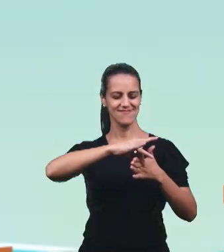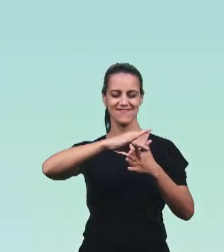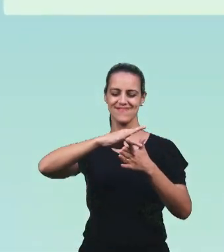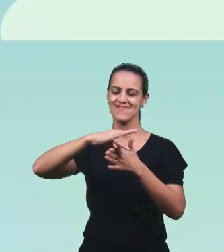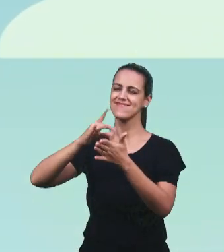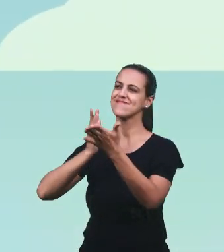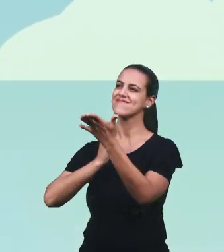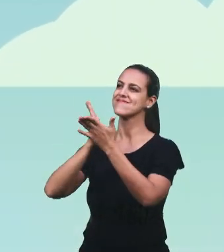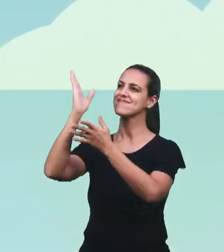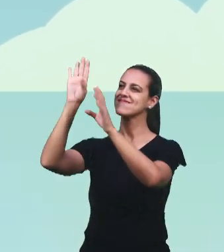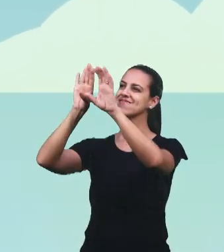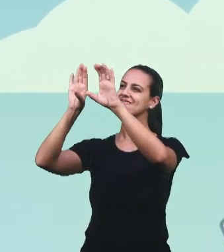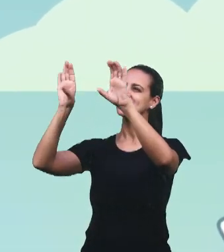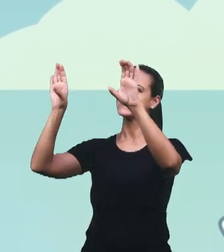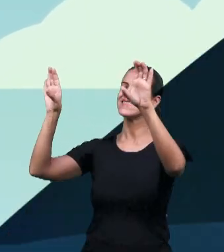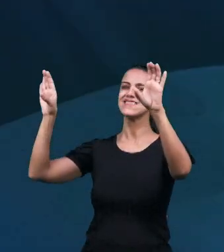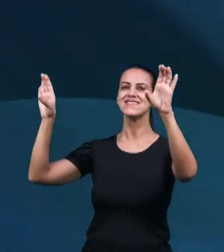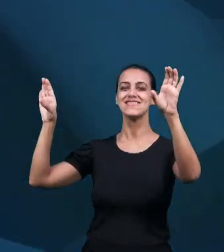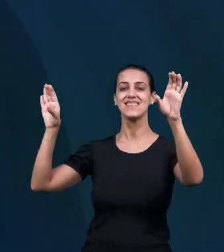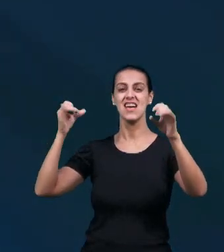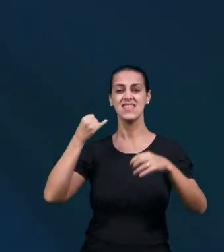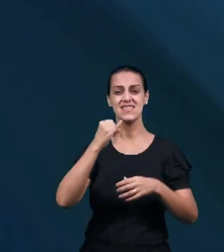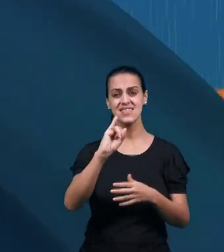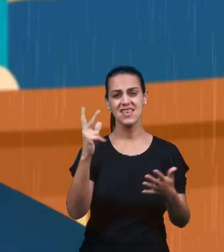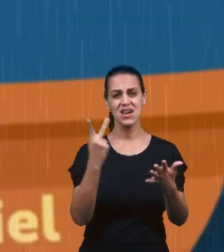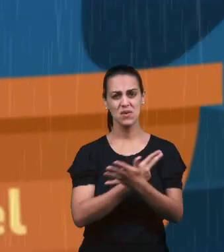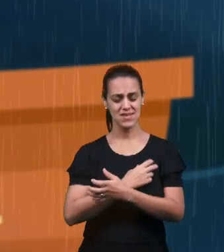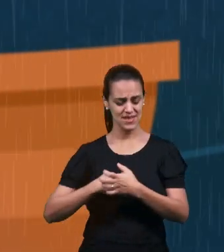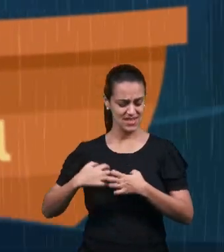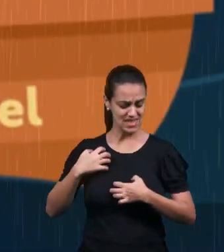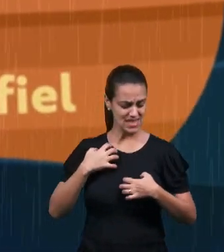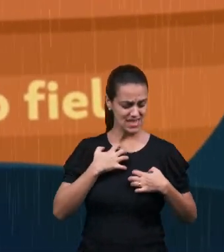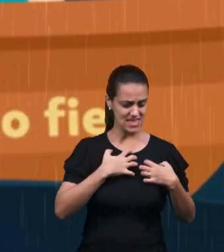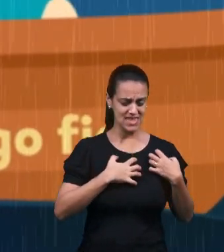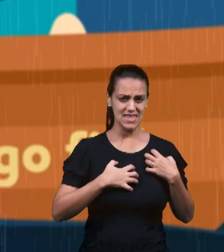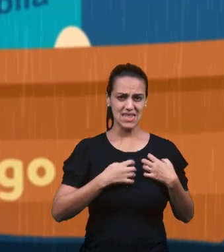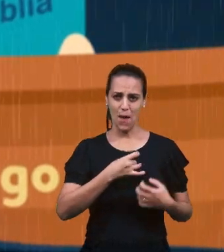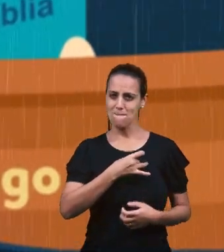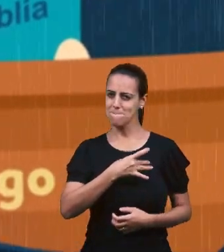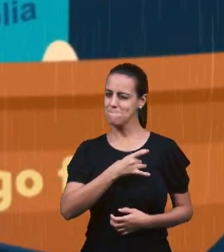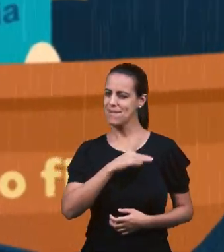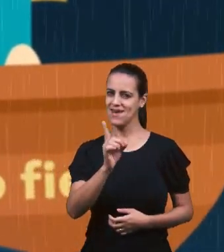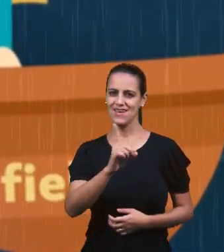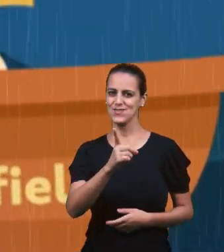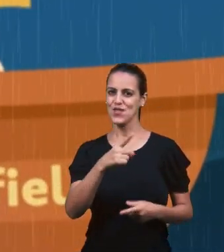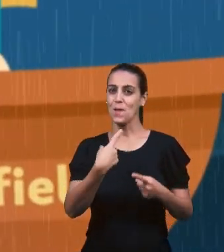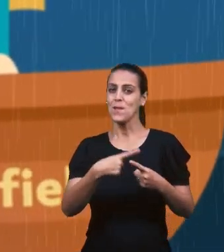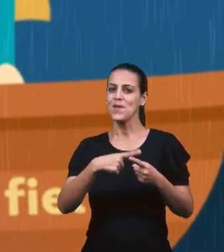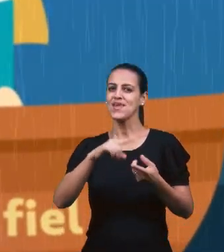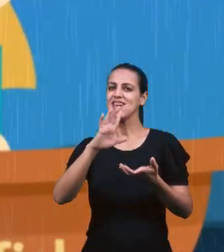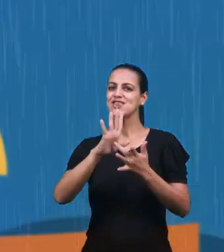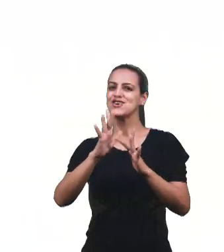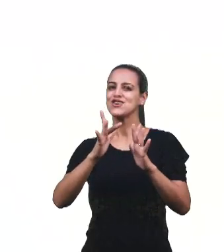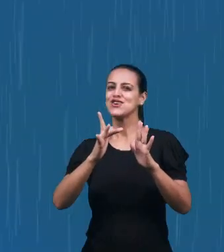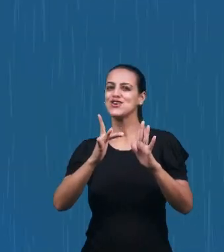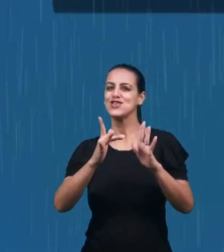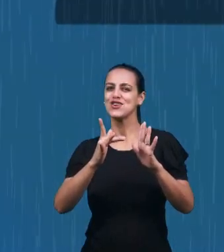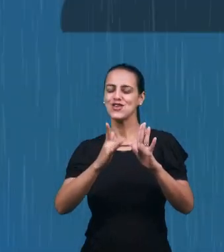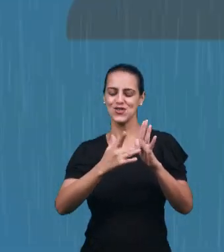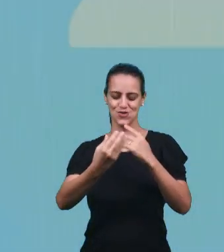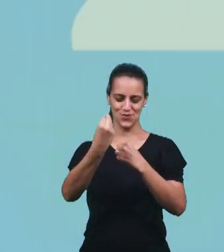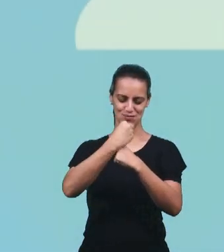ao céu. E se um dia vier a aflição, não tenho medo, pois é